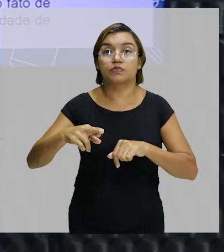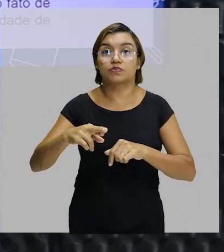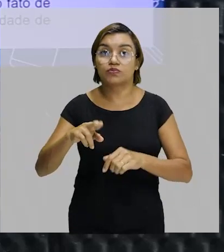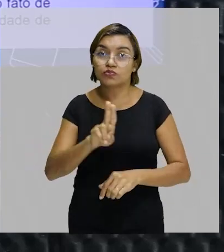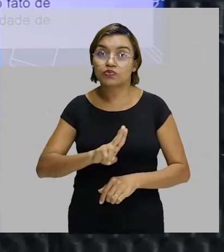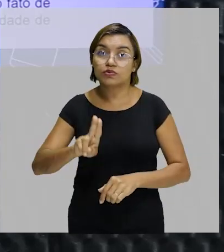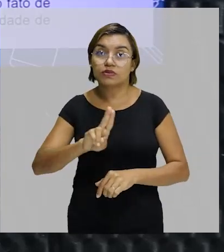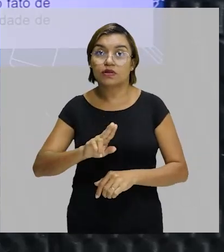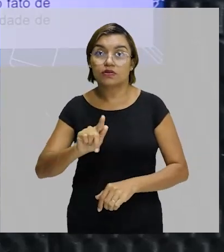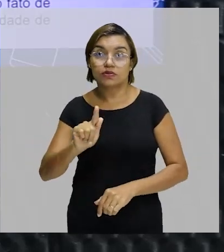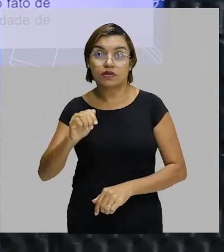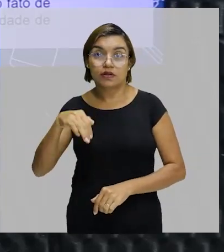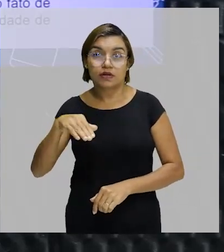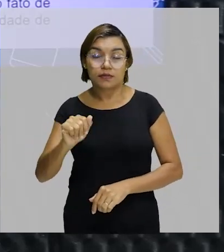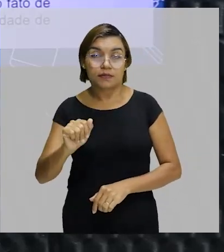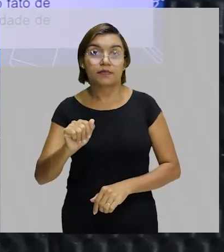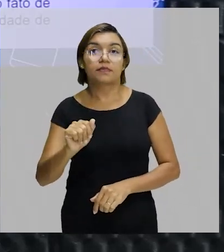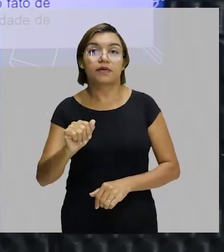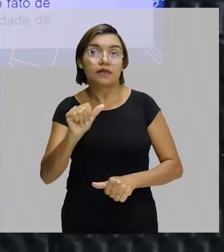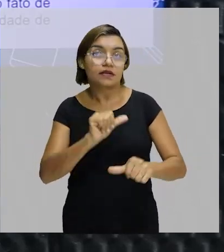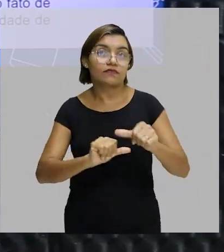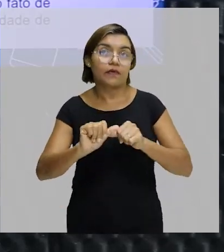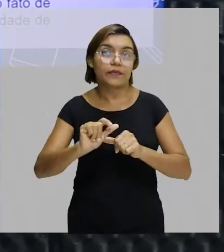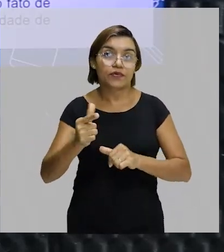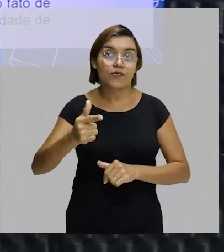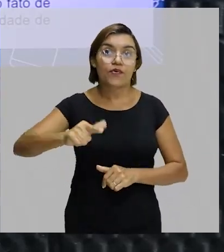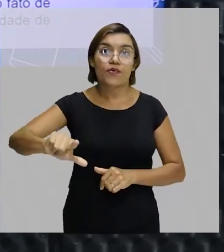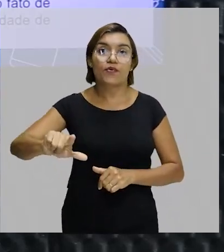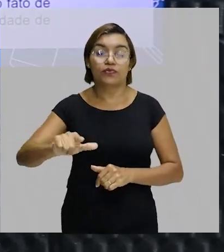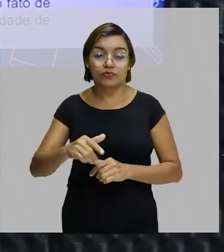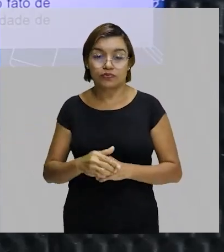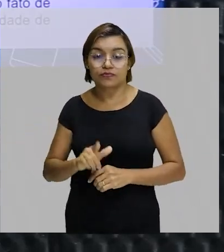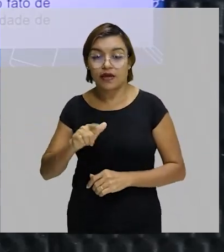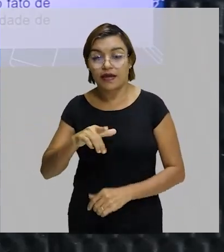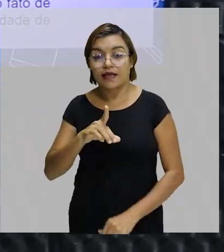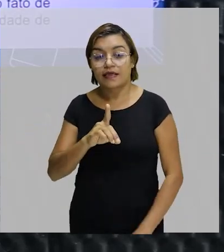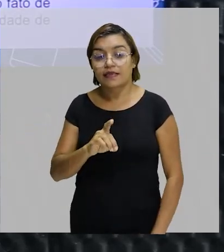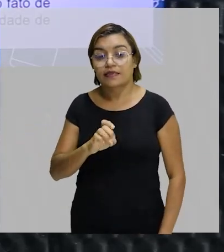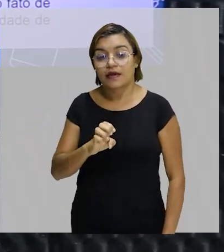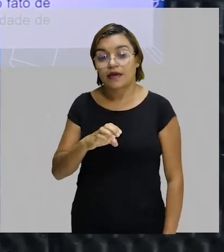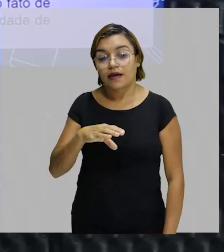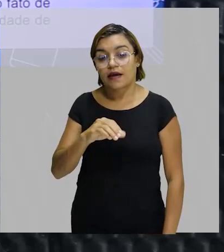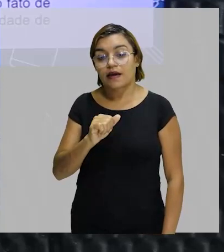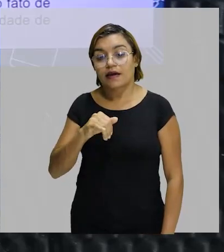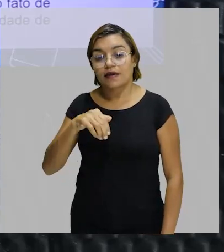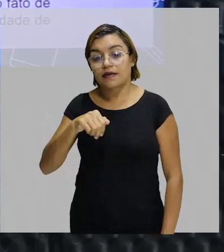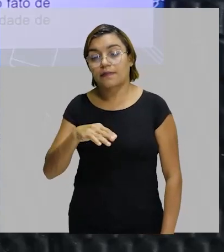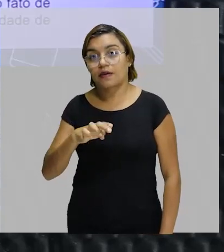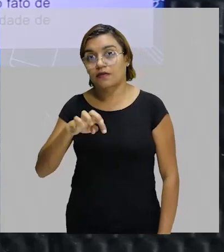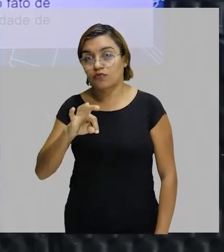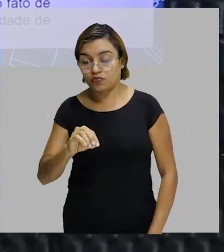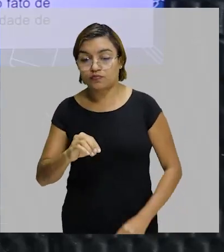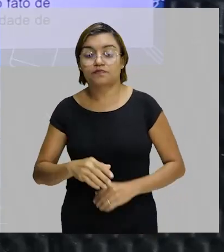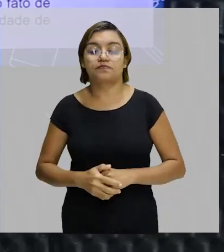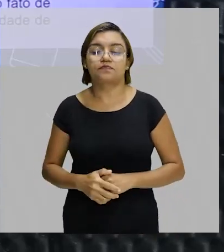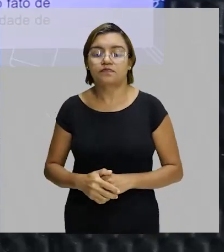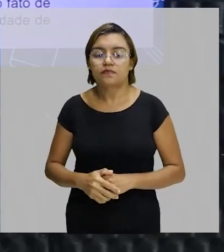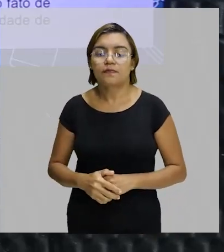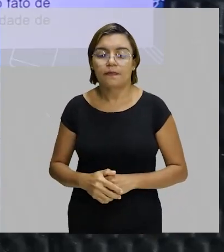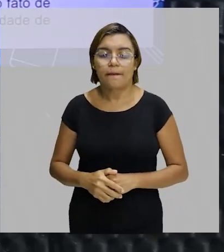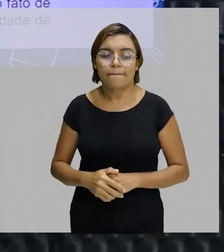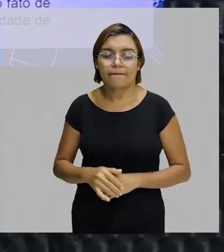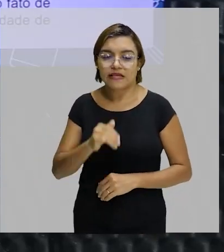radiação gama, ele vai se transformar em um outro. Chamamos isso de decaimento radioativo. A cidade